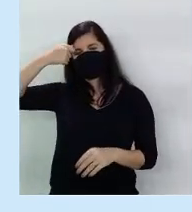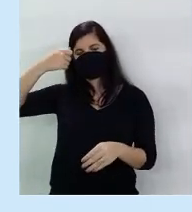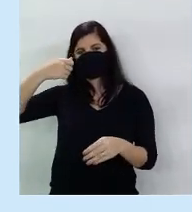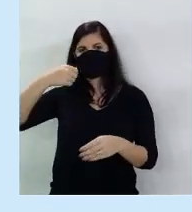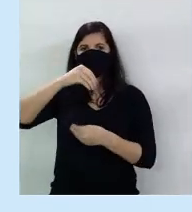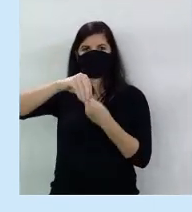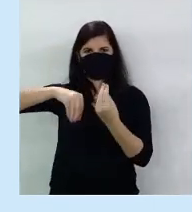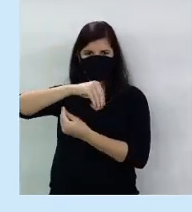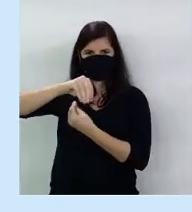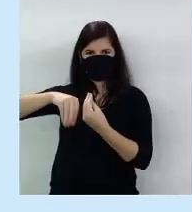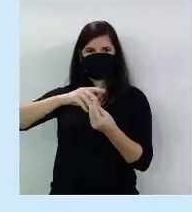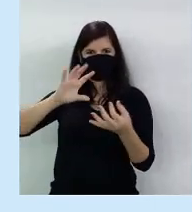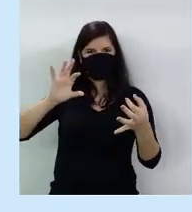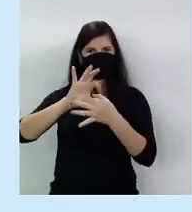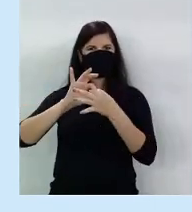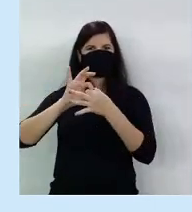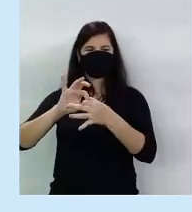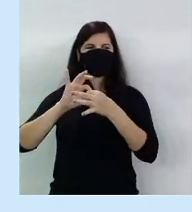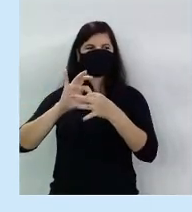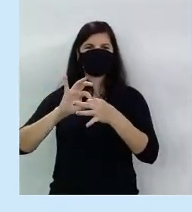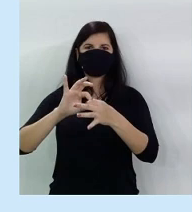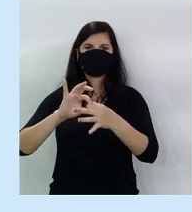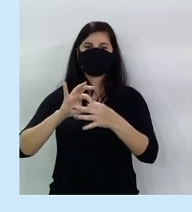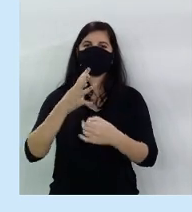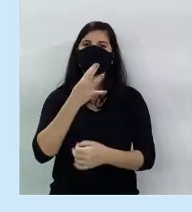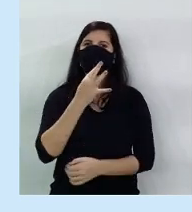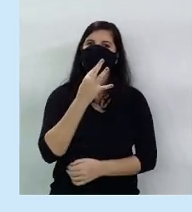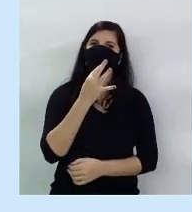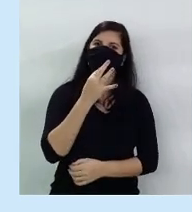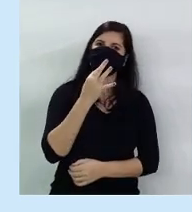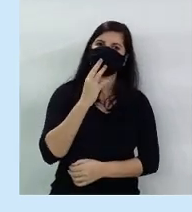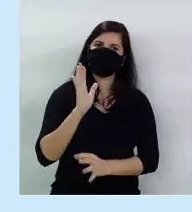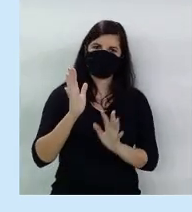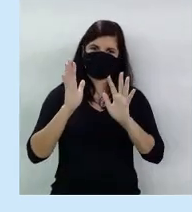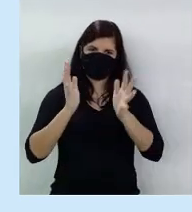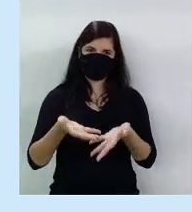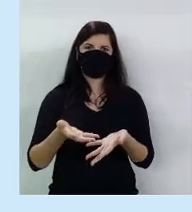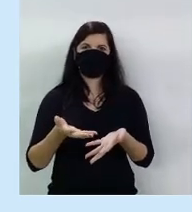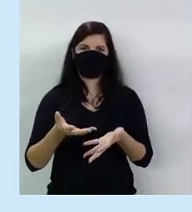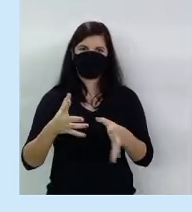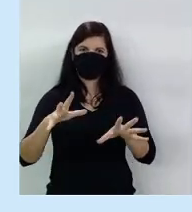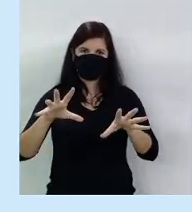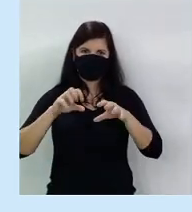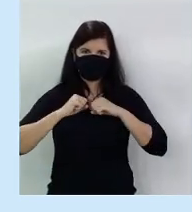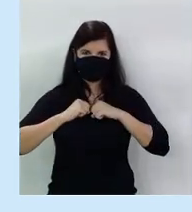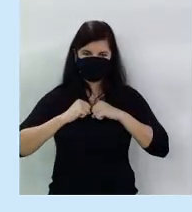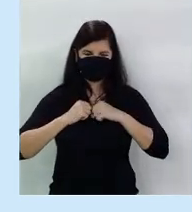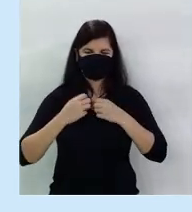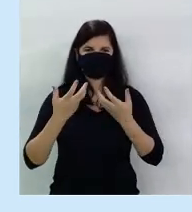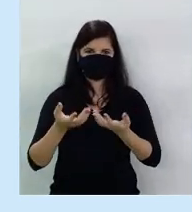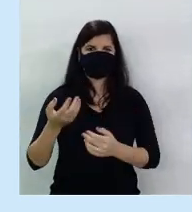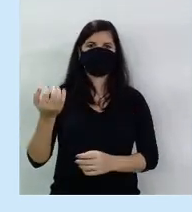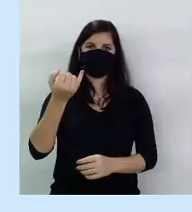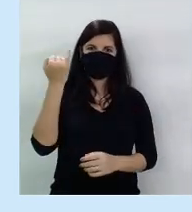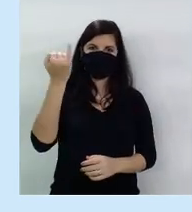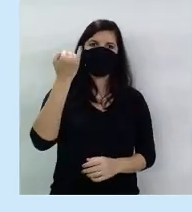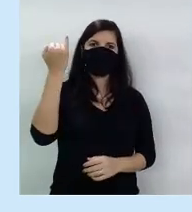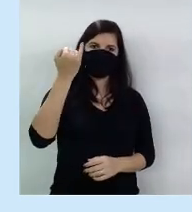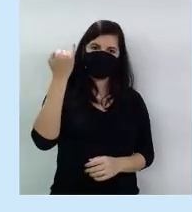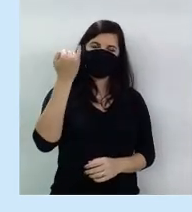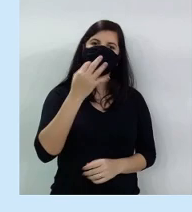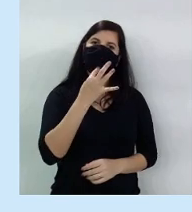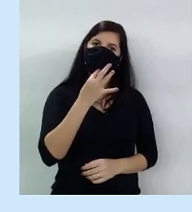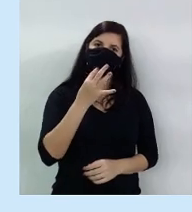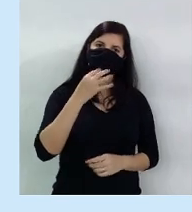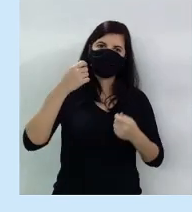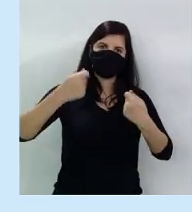essa união, certo? Vejam só esse conhecimento que nós temos aqui. É importante, viram porque é importante